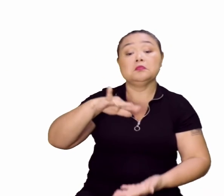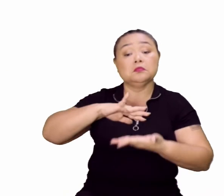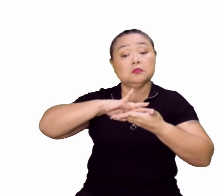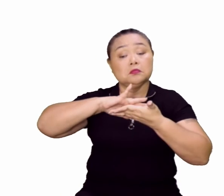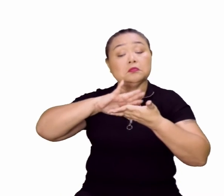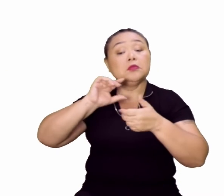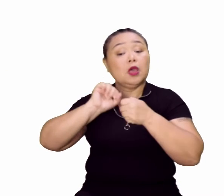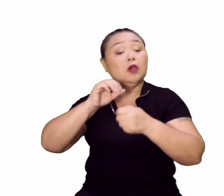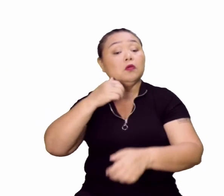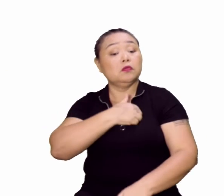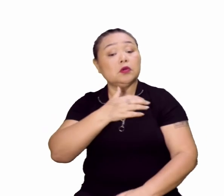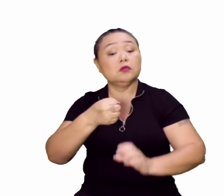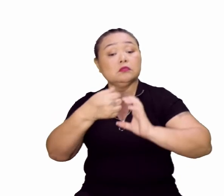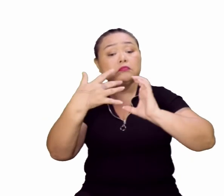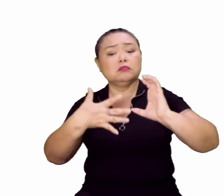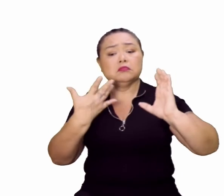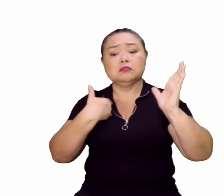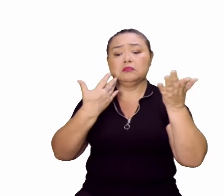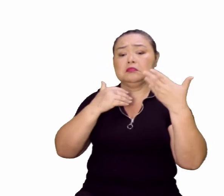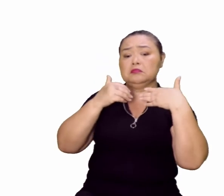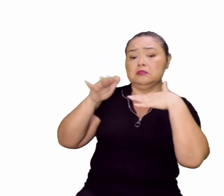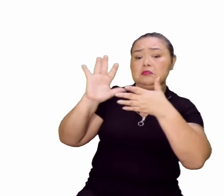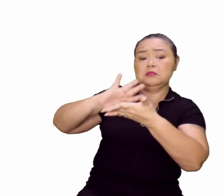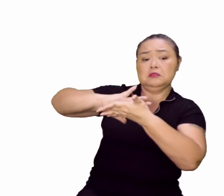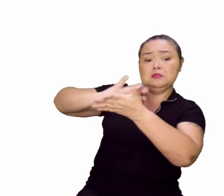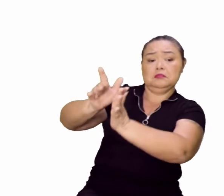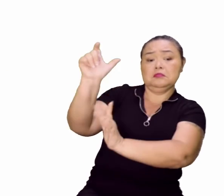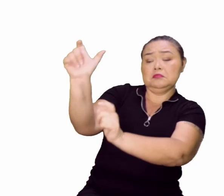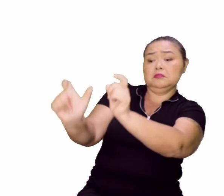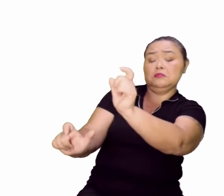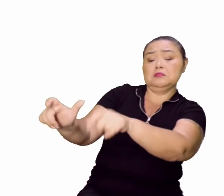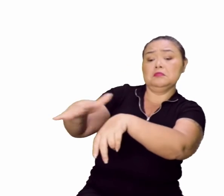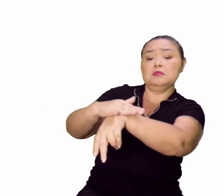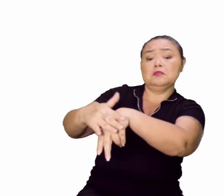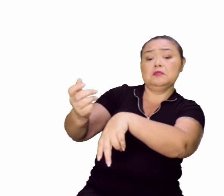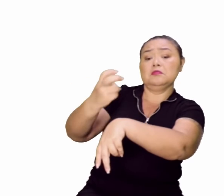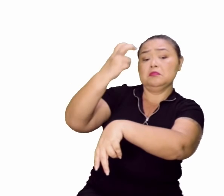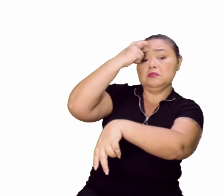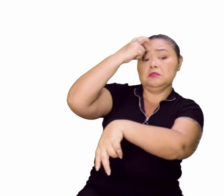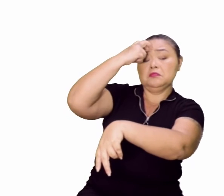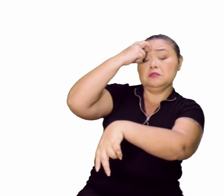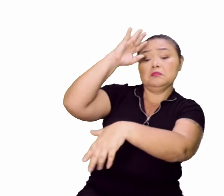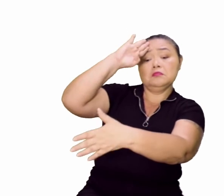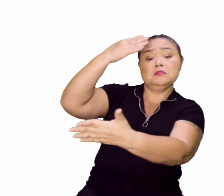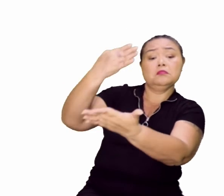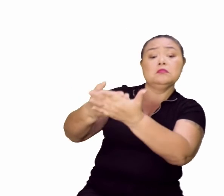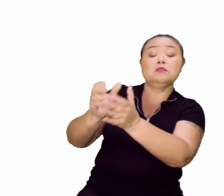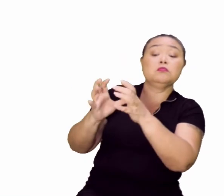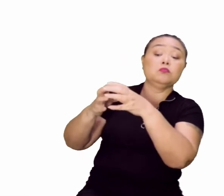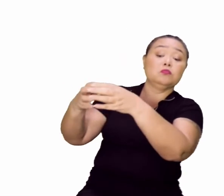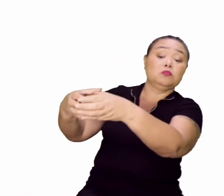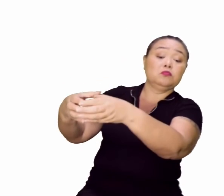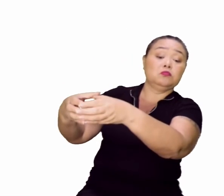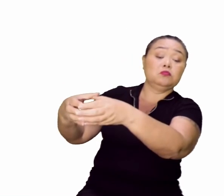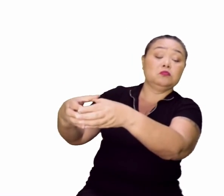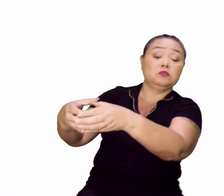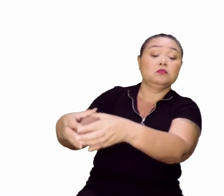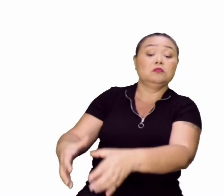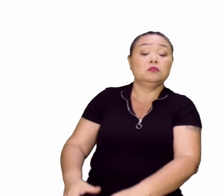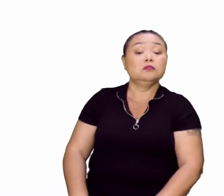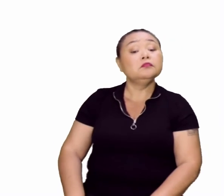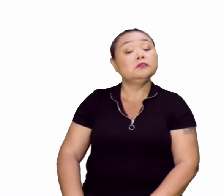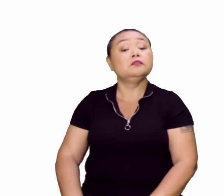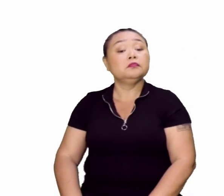que caracteriza a aversão e discriminação a pessoas, raças, culturas, crenças e grupos,